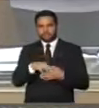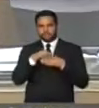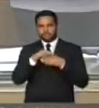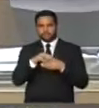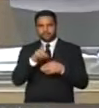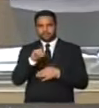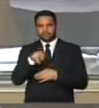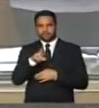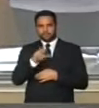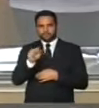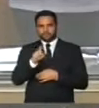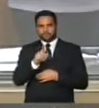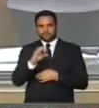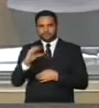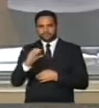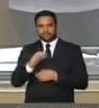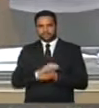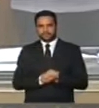líder, deputado André Moura, PSC.